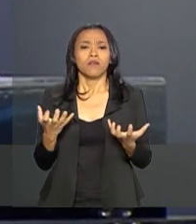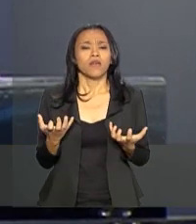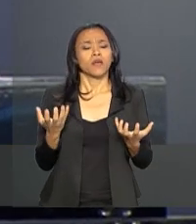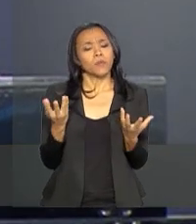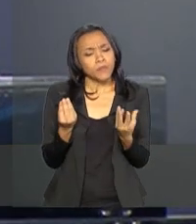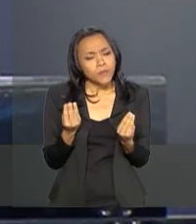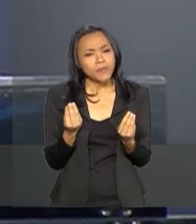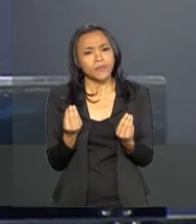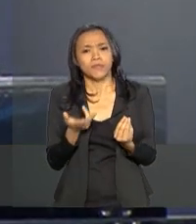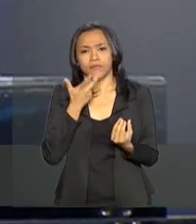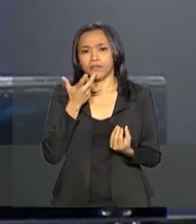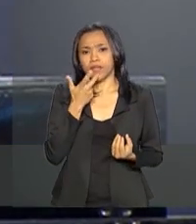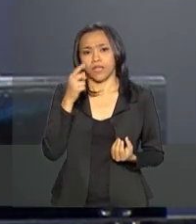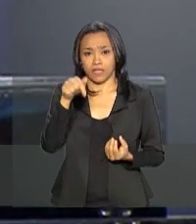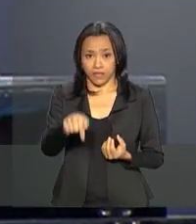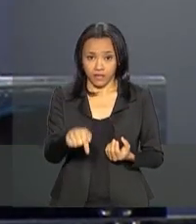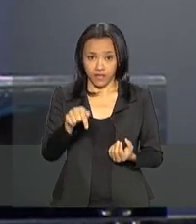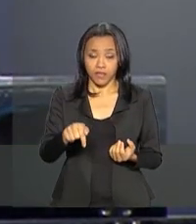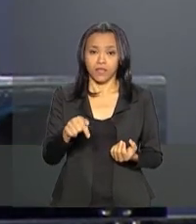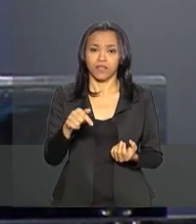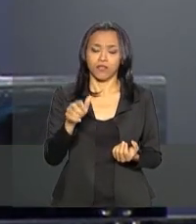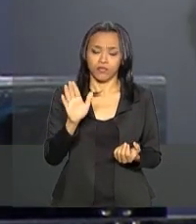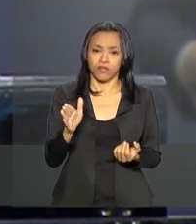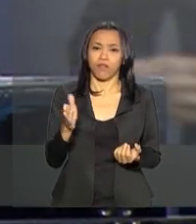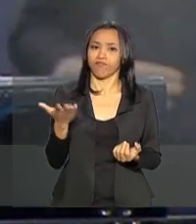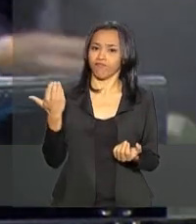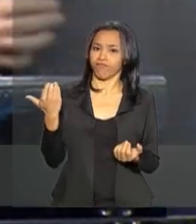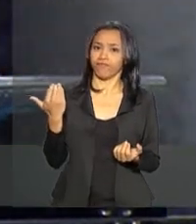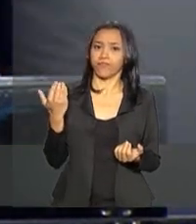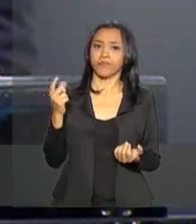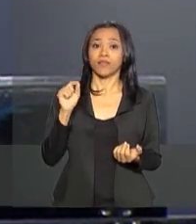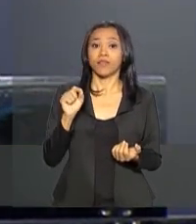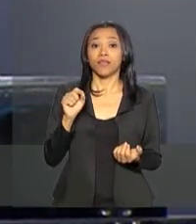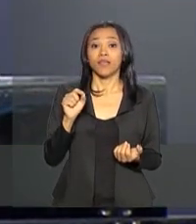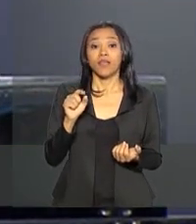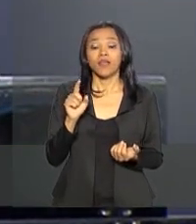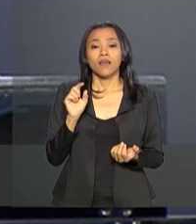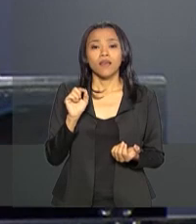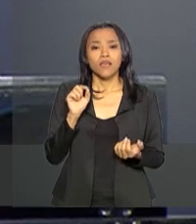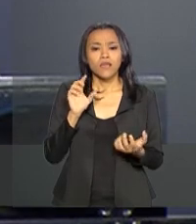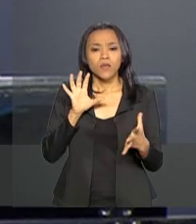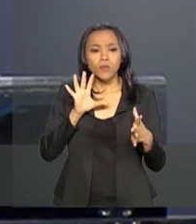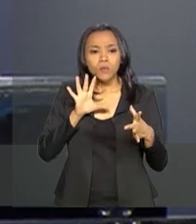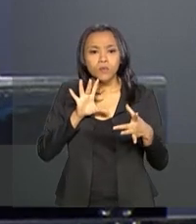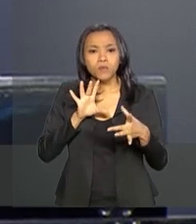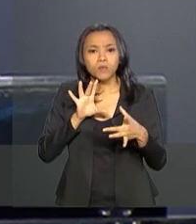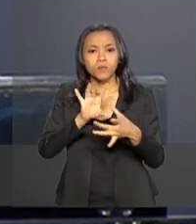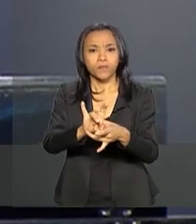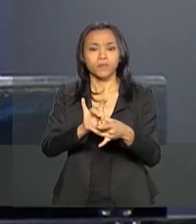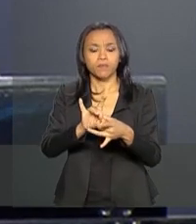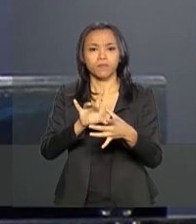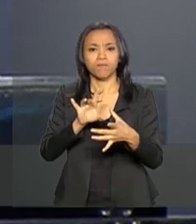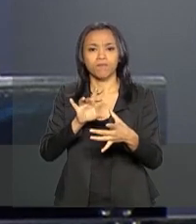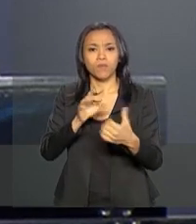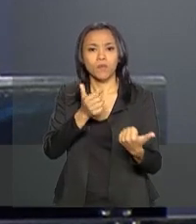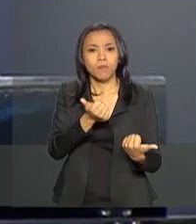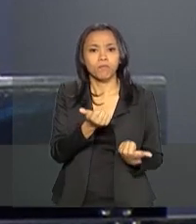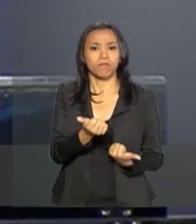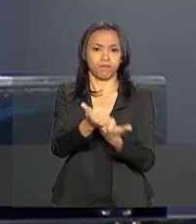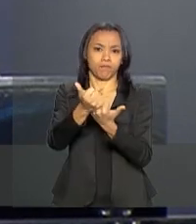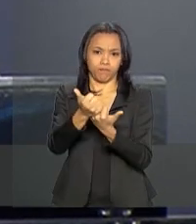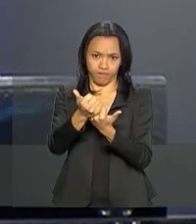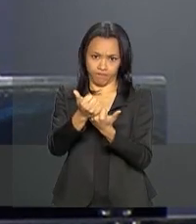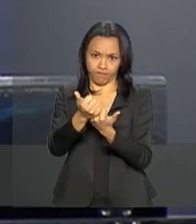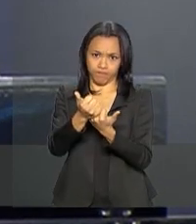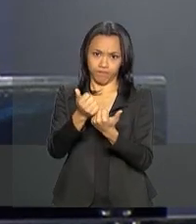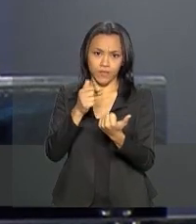nessa tese que inauguralmente eu mencionei, que é a conjugação, é a cooperação,